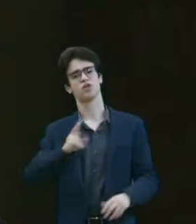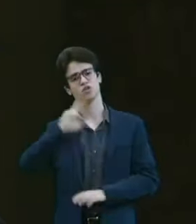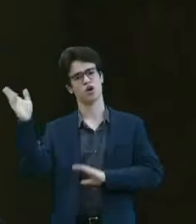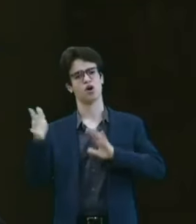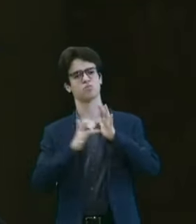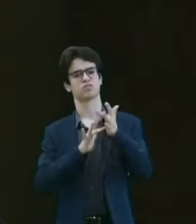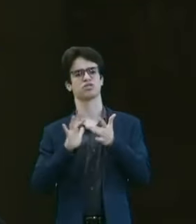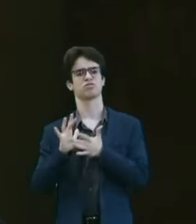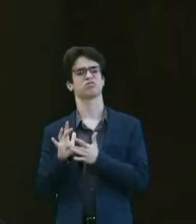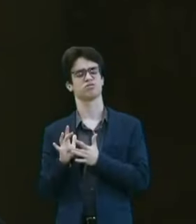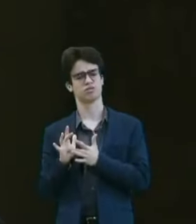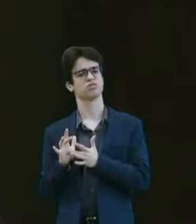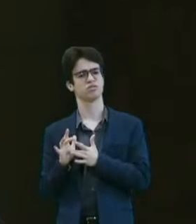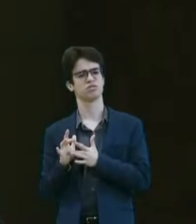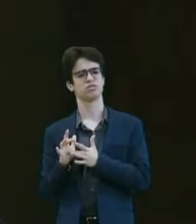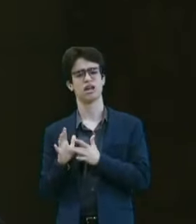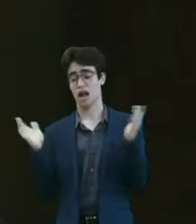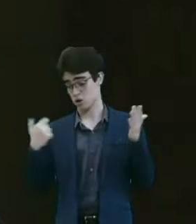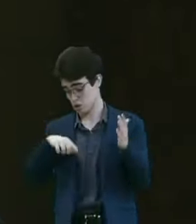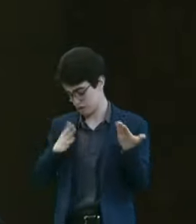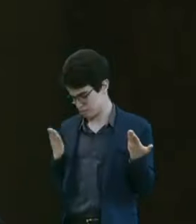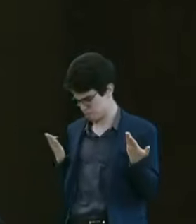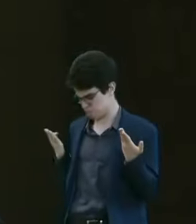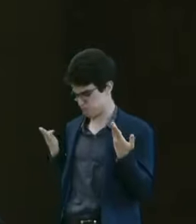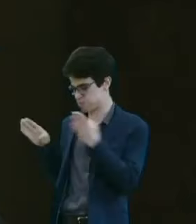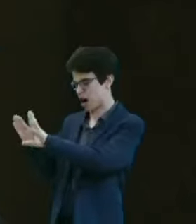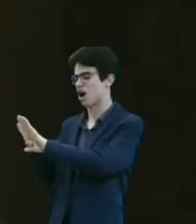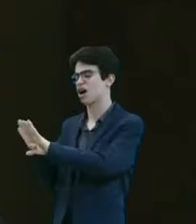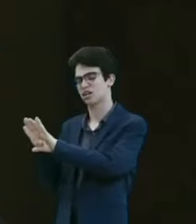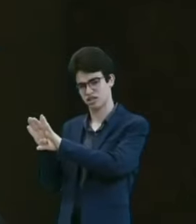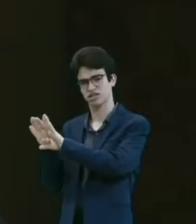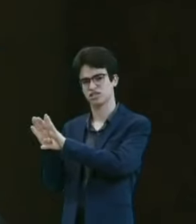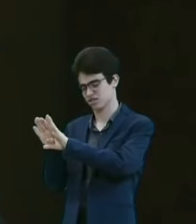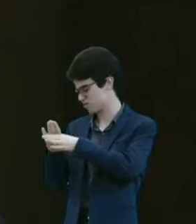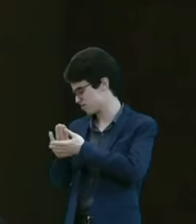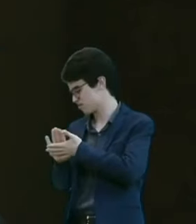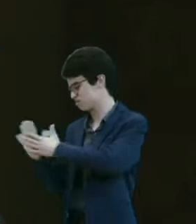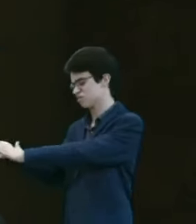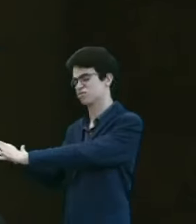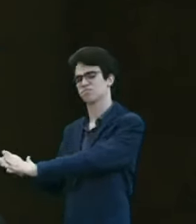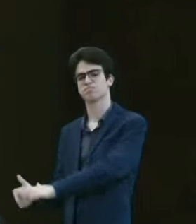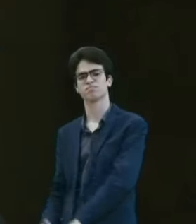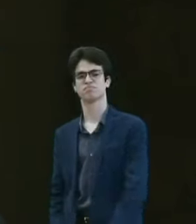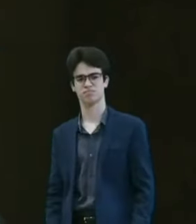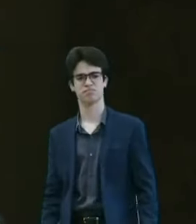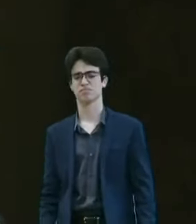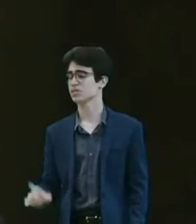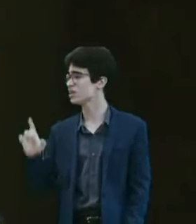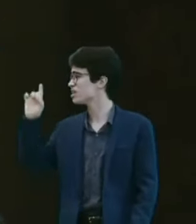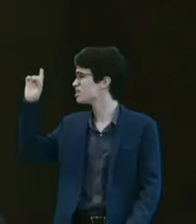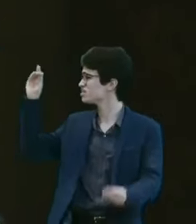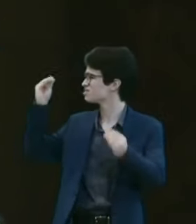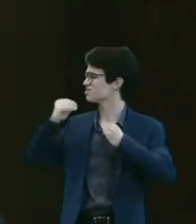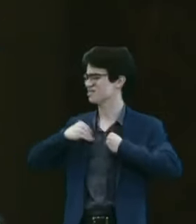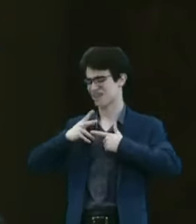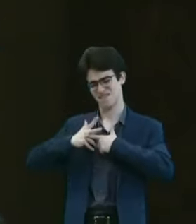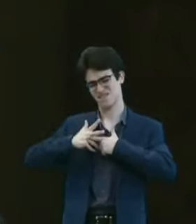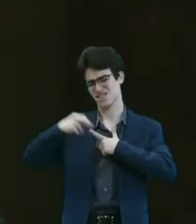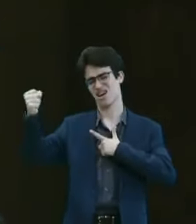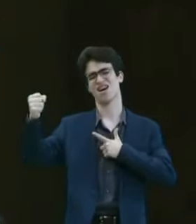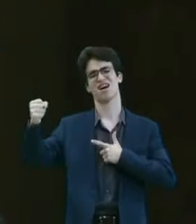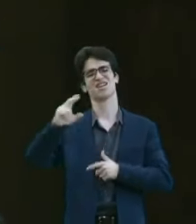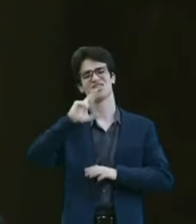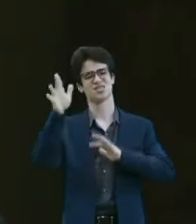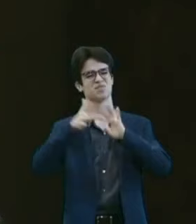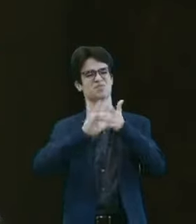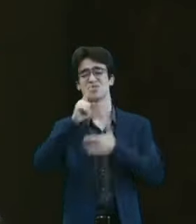Jesus. Nós vamos fechar a porta na cara dela. Deus vai nos dar vitória sim, em nome de